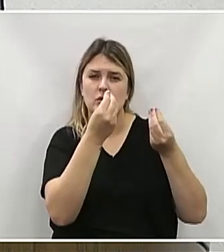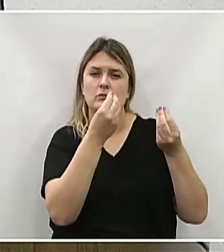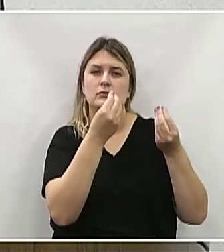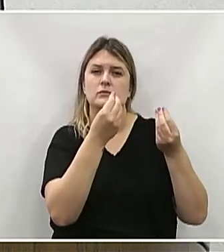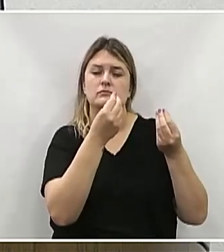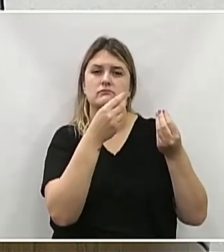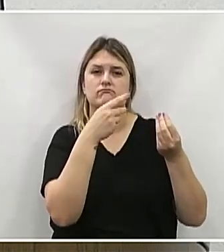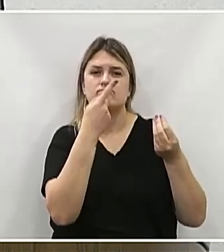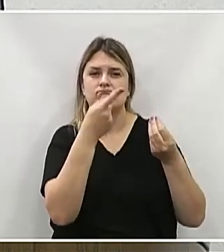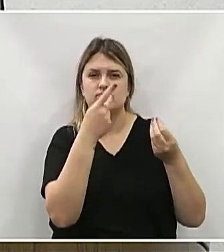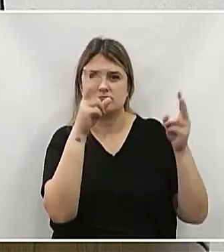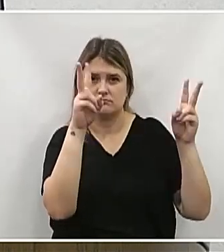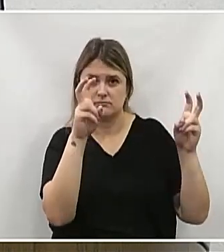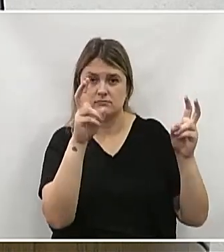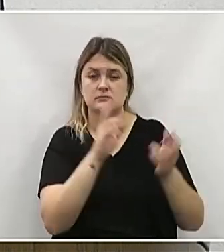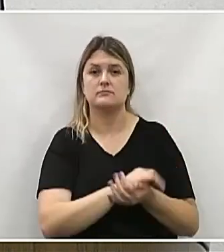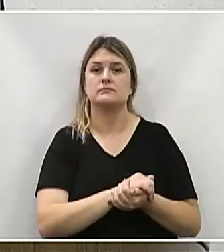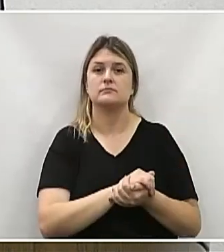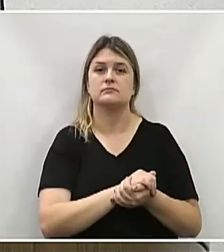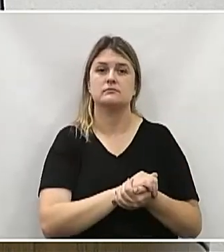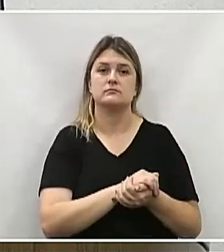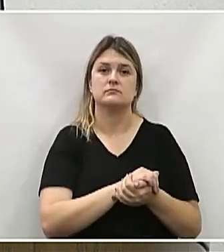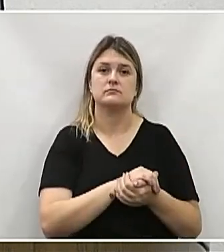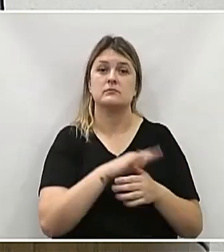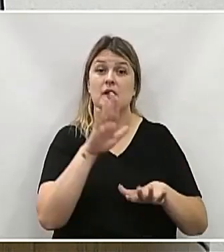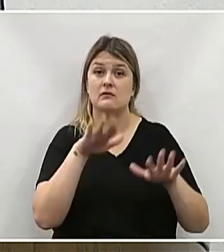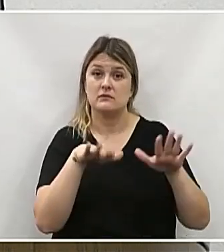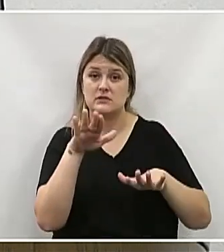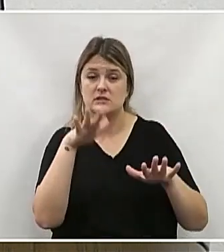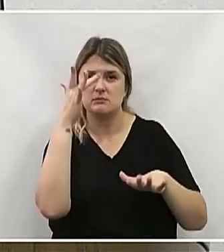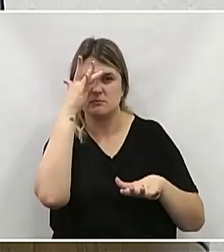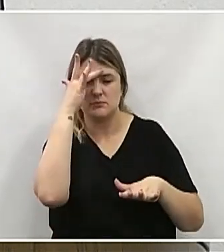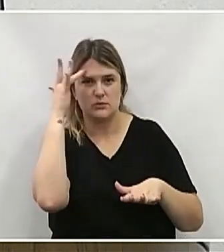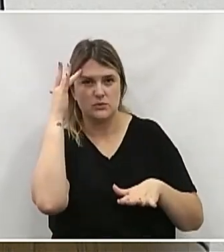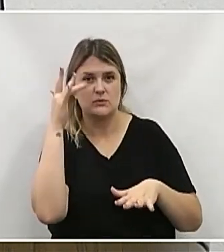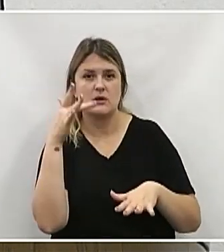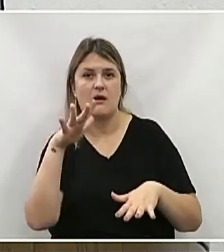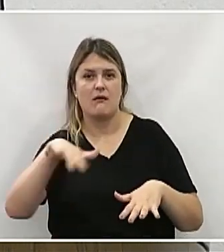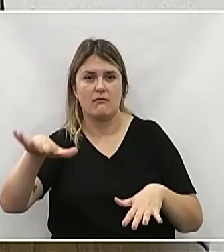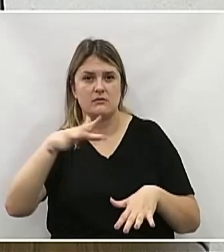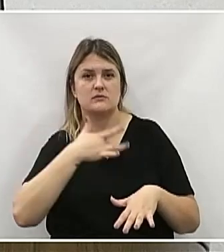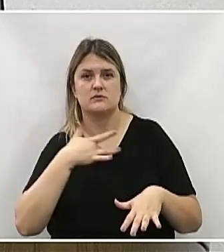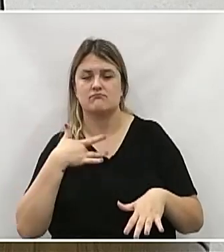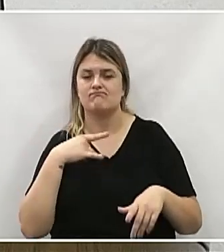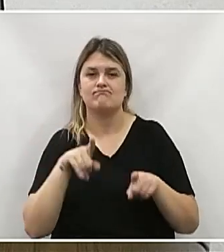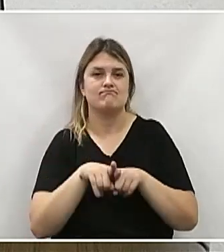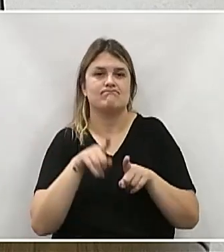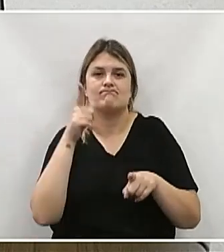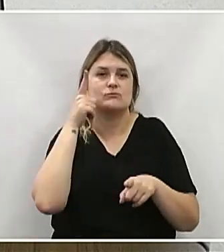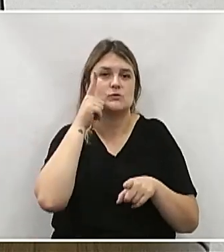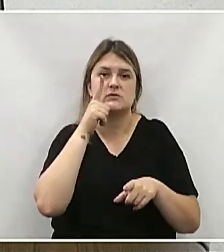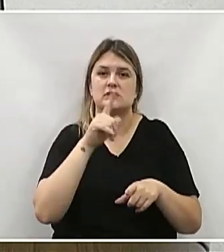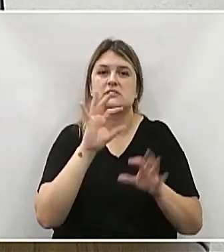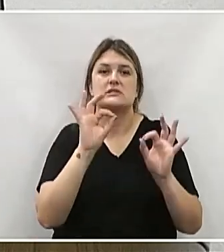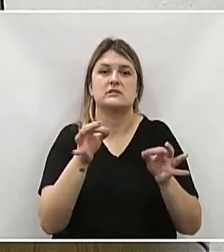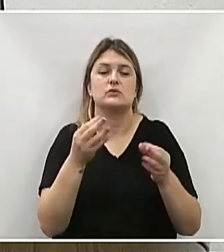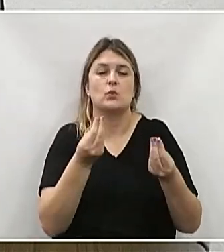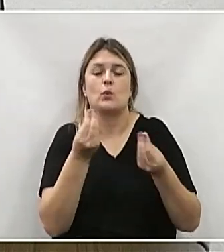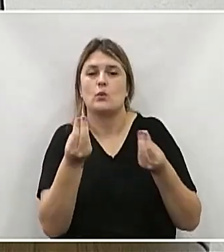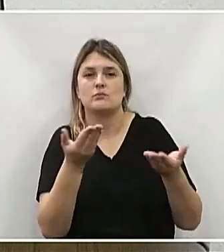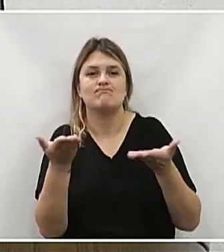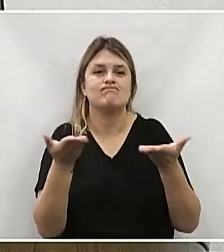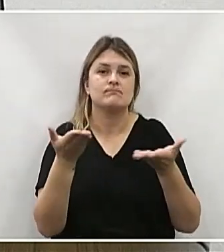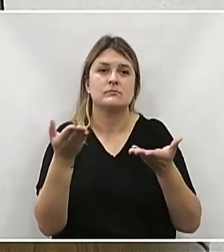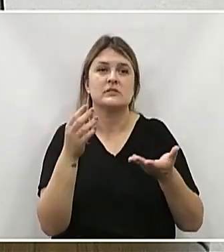tema muitas pessoas do da saúde pública também não conseguem saber o manejo